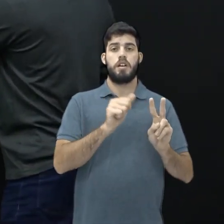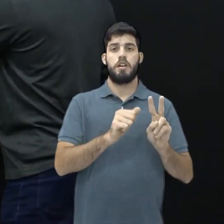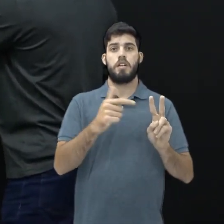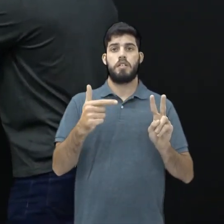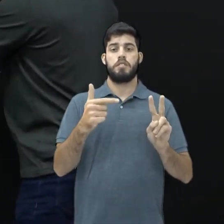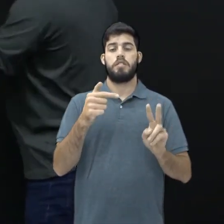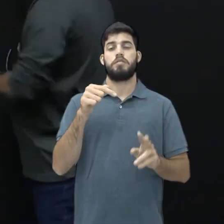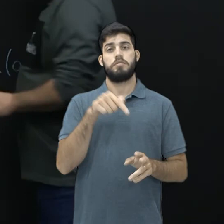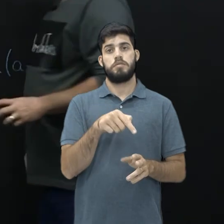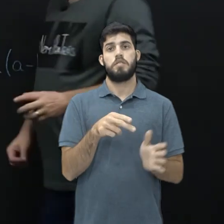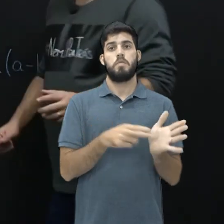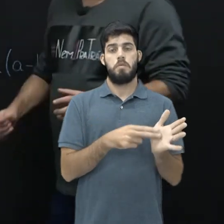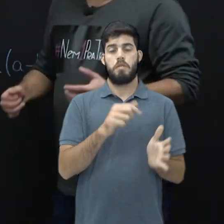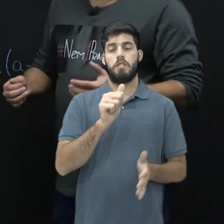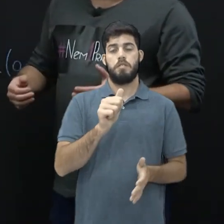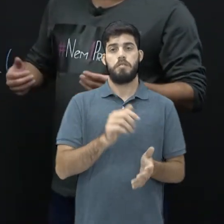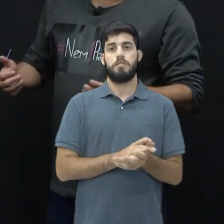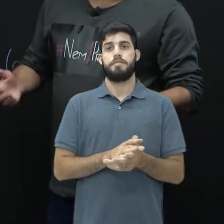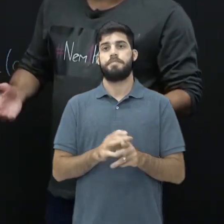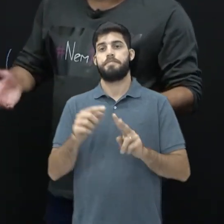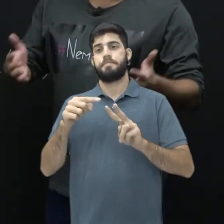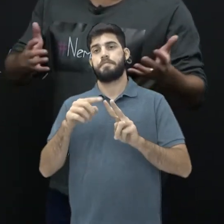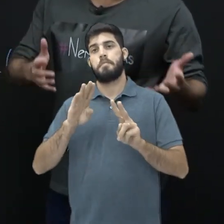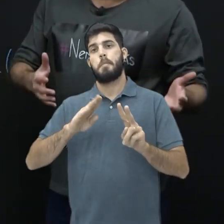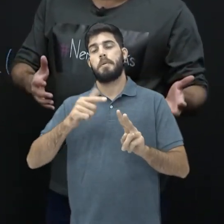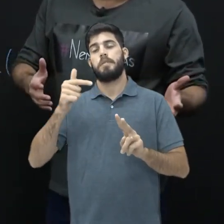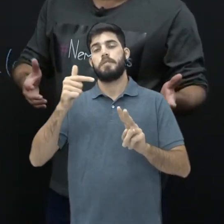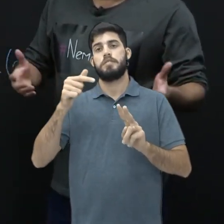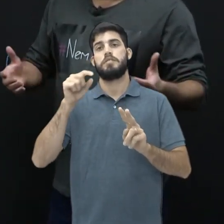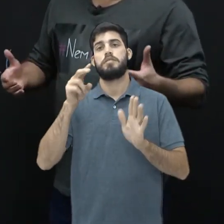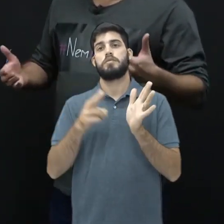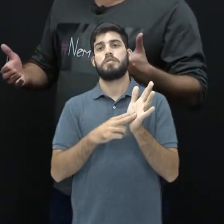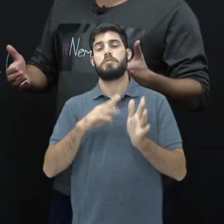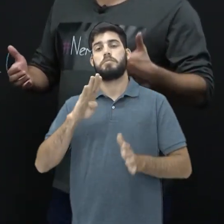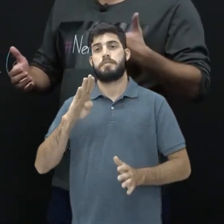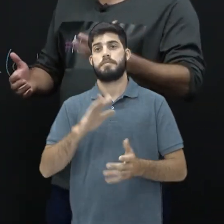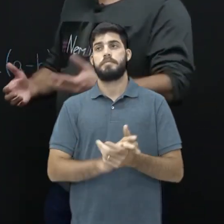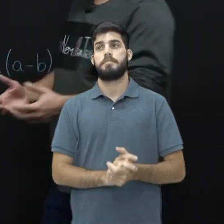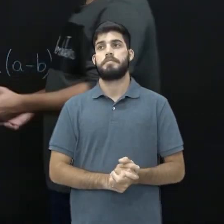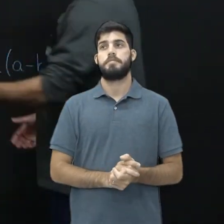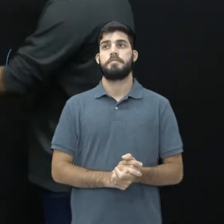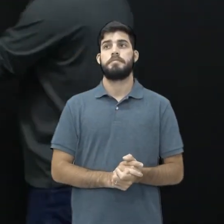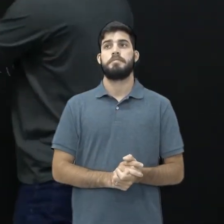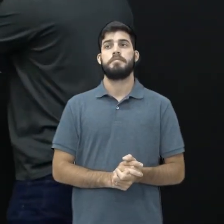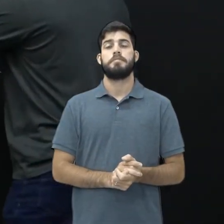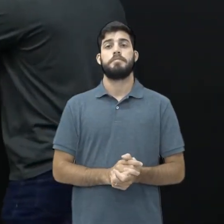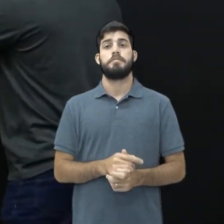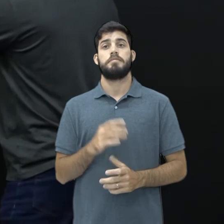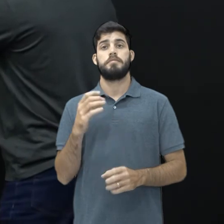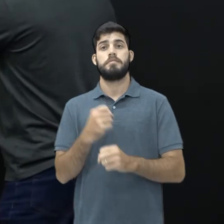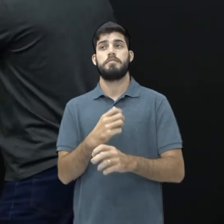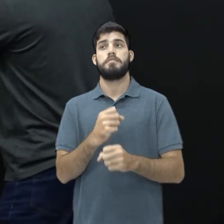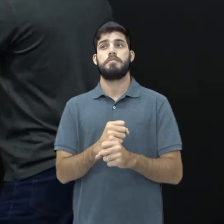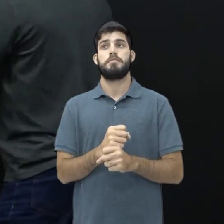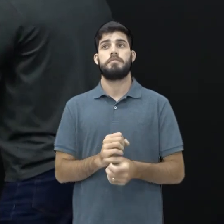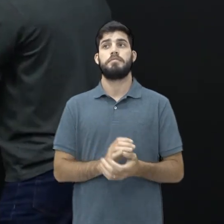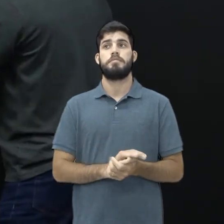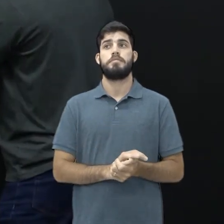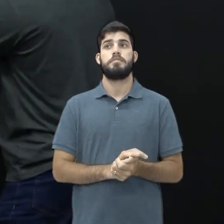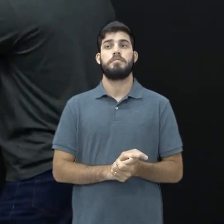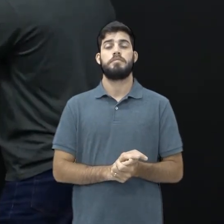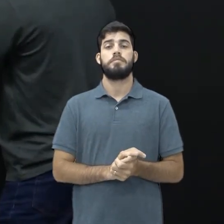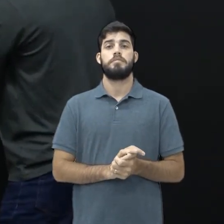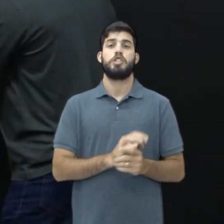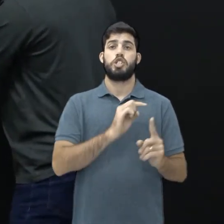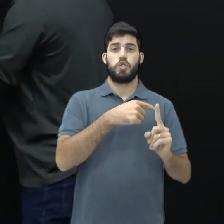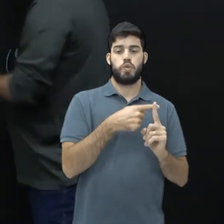quadrado é a raiz quadrada de b ao quadrado é b. E aí, esses resultados nós vamos colocá-los em soma